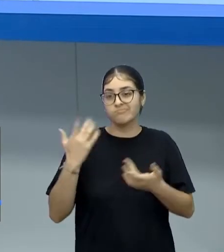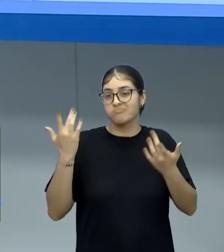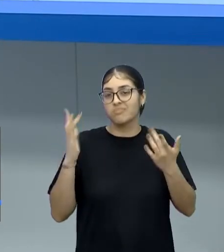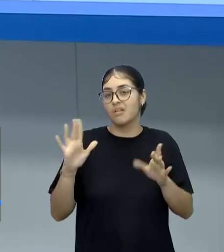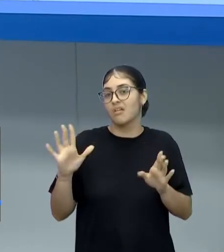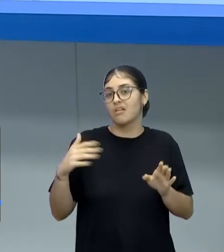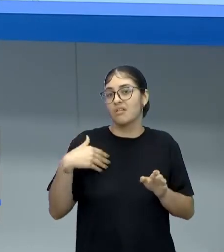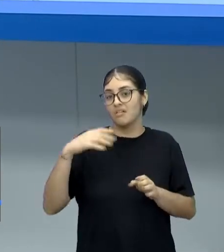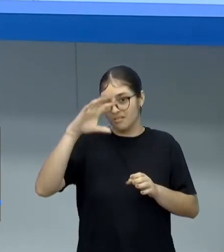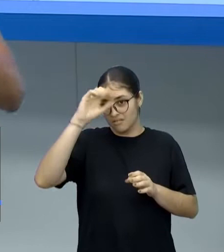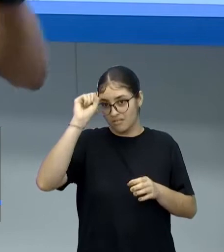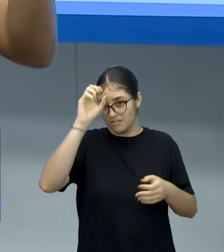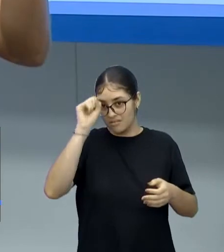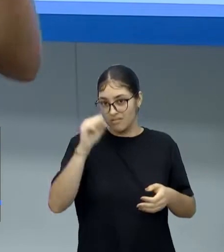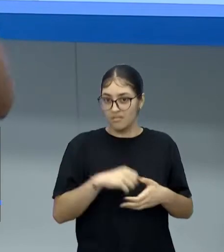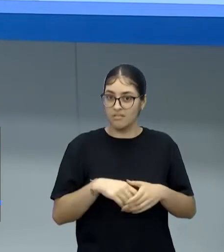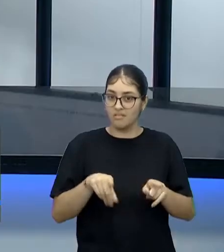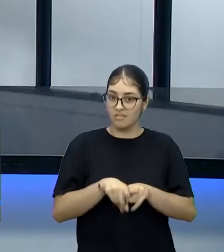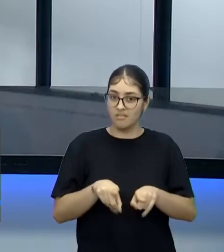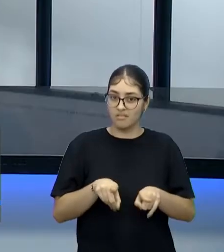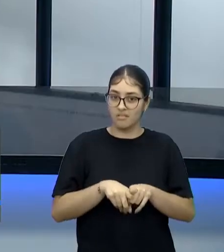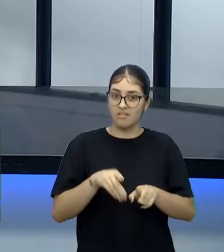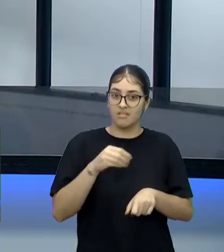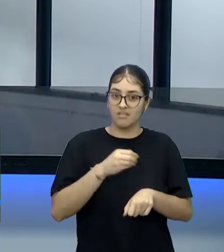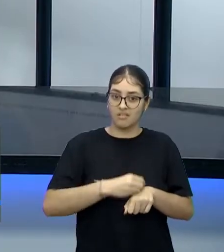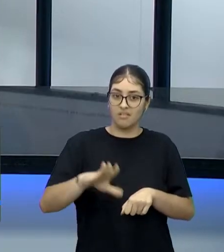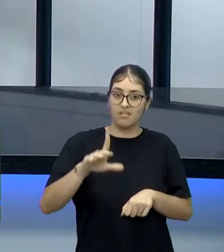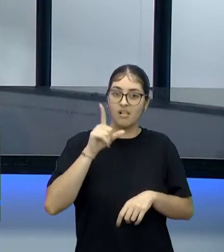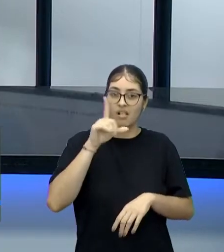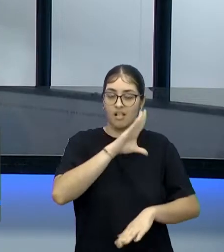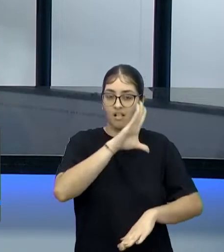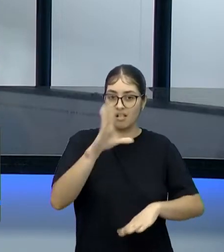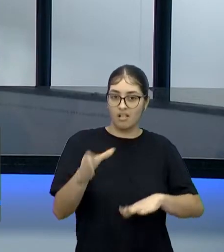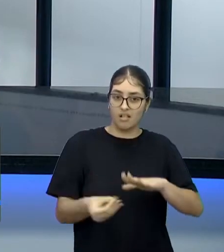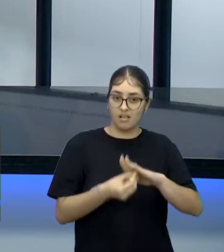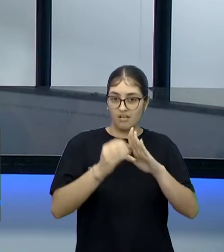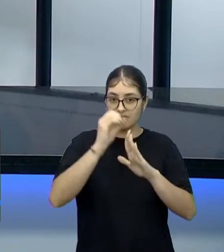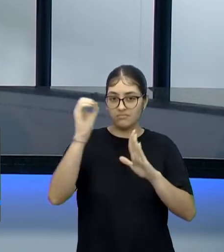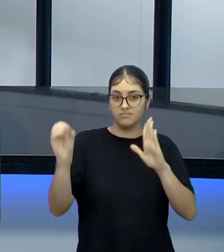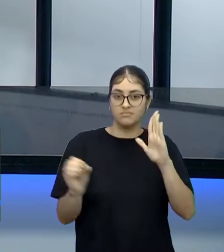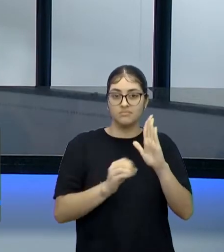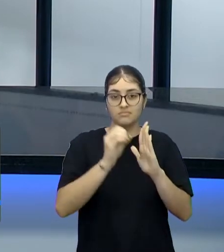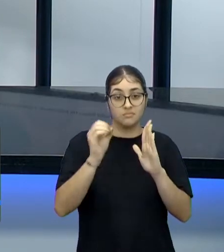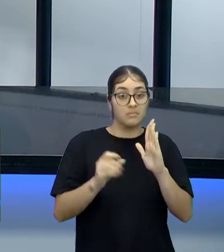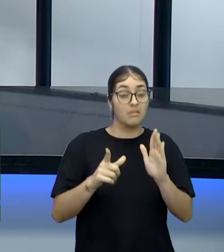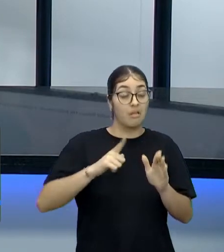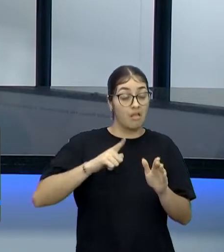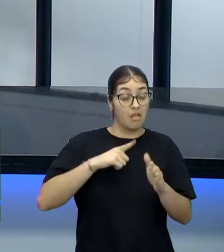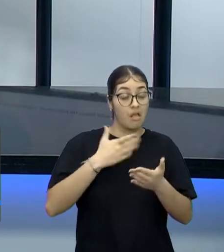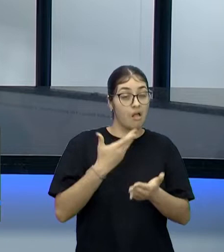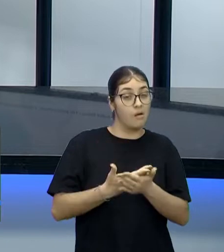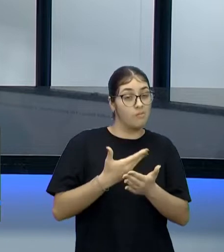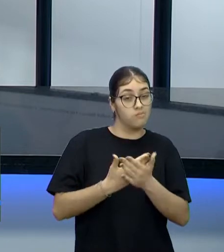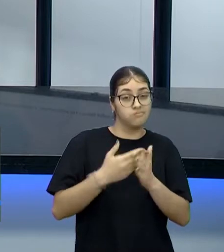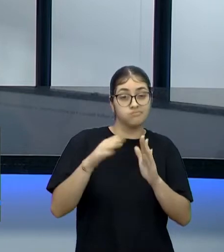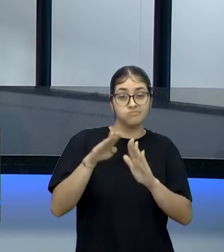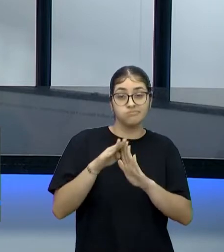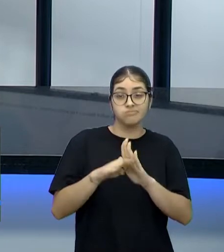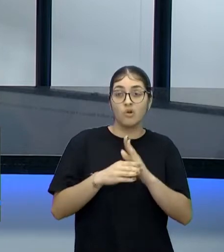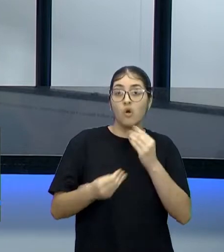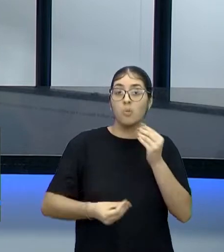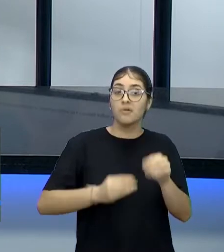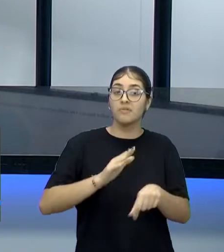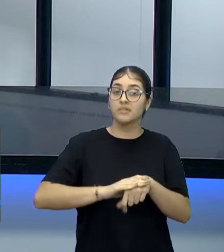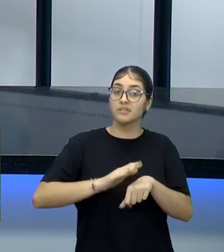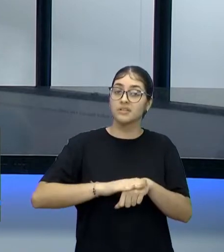estou aprendendo essas coisas. E também vou dar uma dica, aqui também no repositório do Centro de Mídias, tem um monte de aula ensinando como fazer podcast.